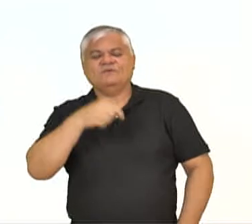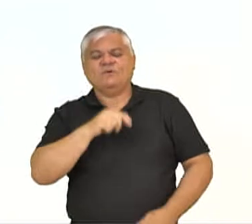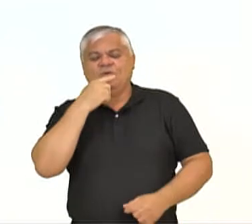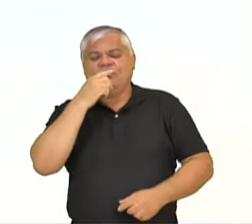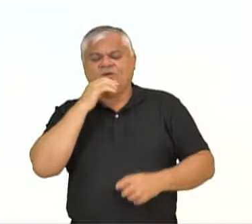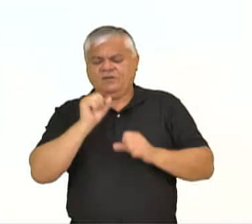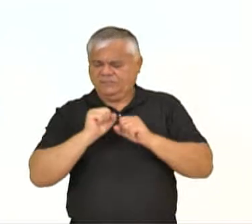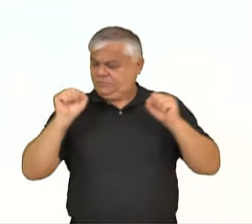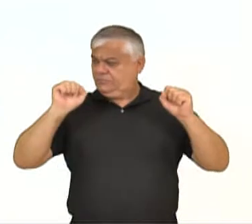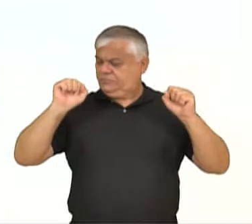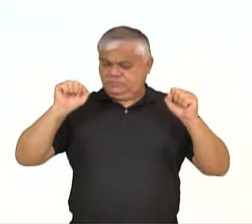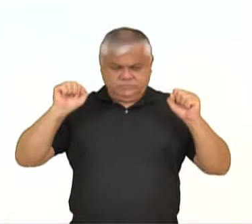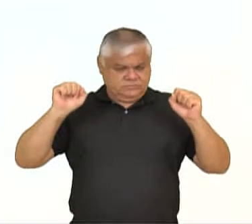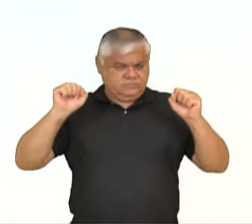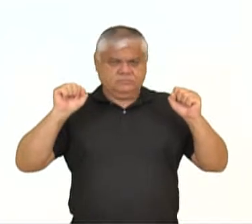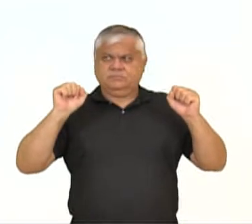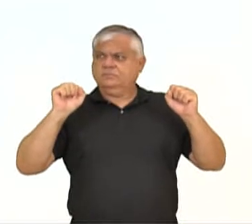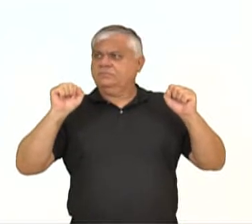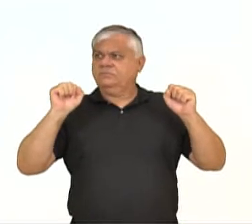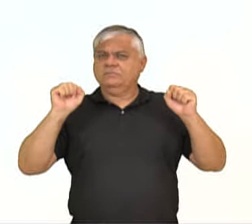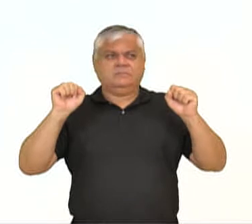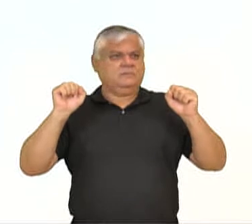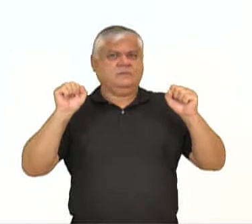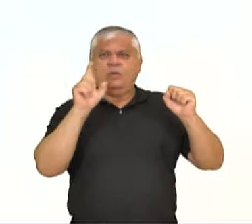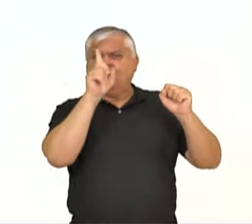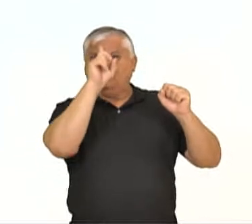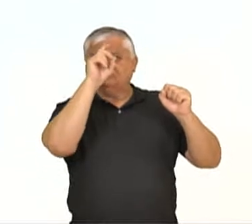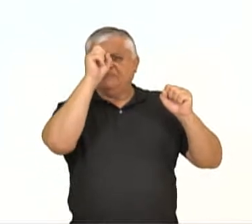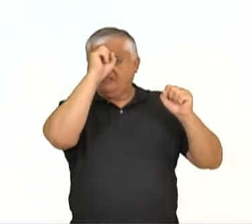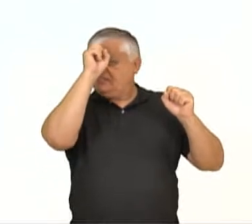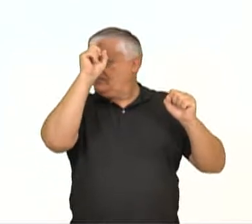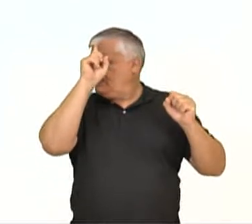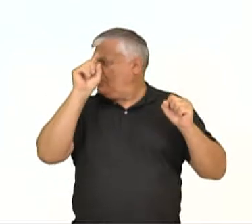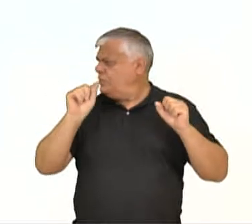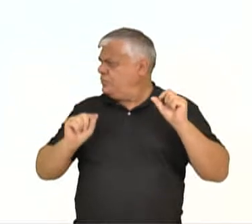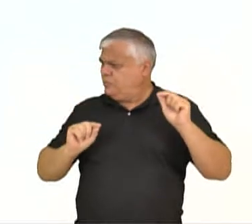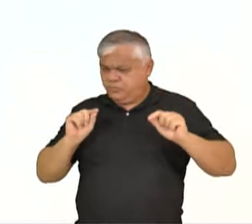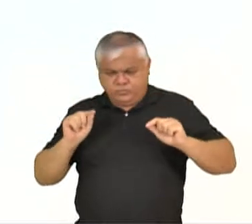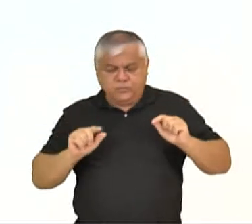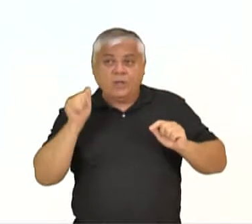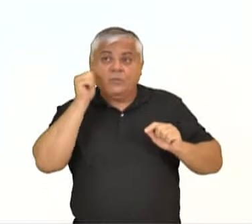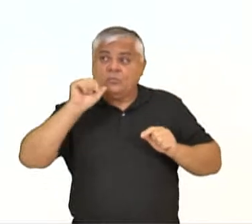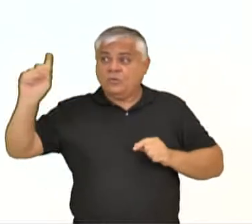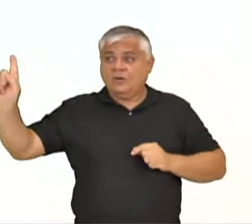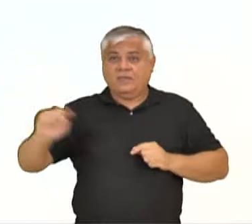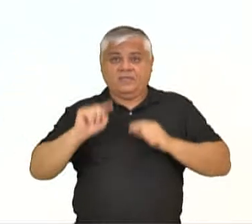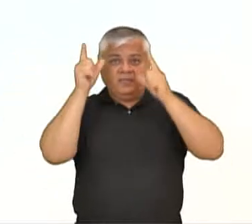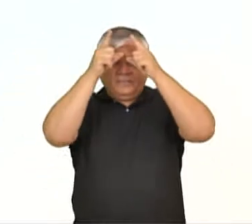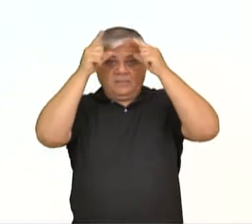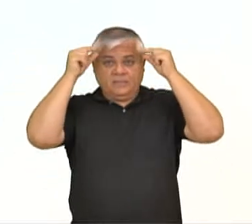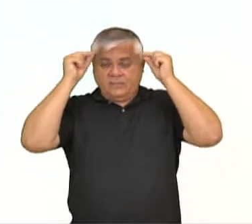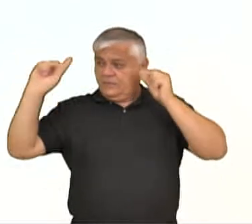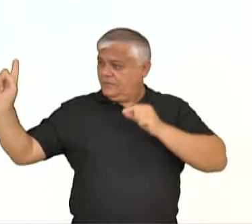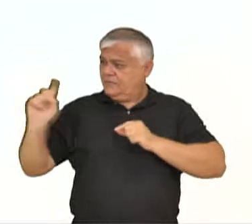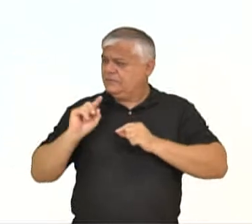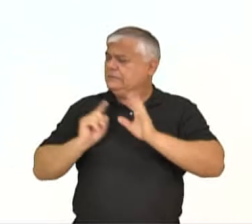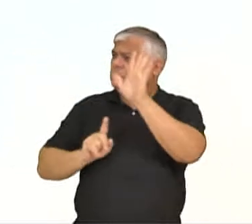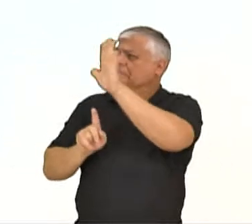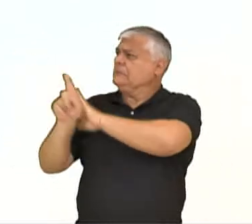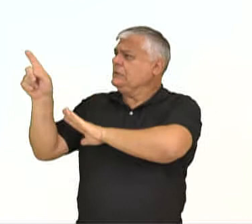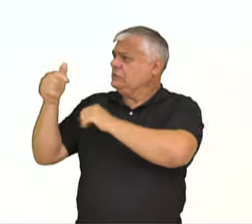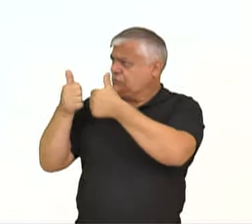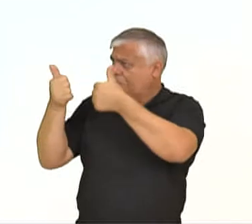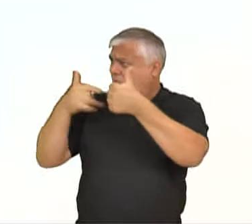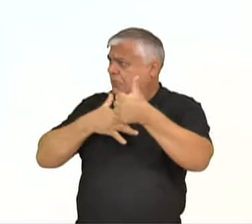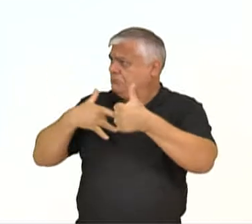volta. Ainda está na sala de recuperação. Há uma enfermeira do seu lado. Ele pergunta se foi